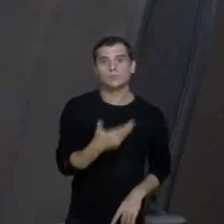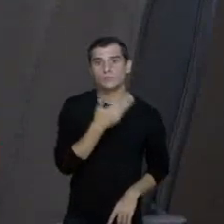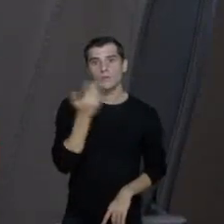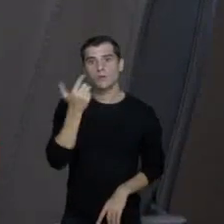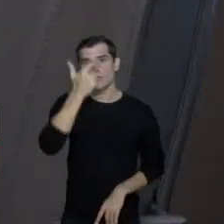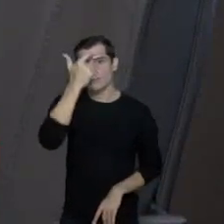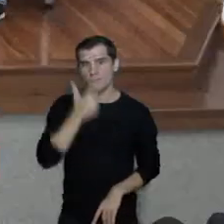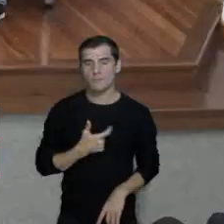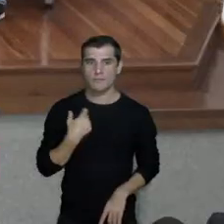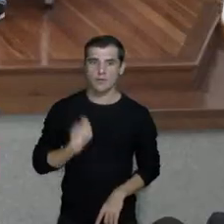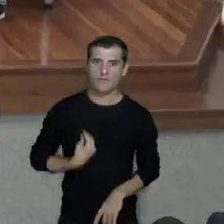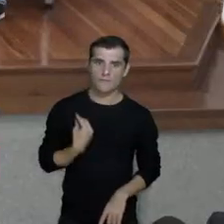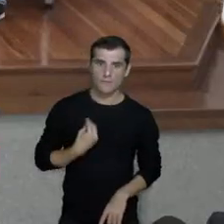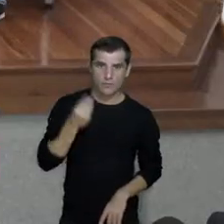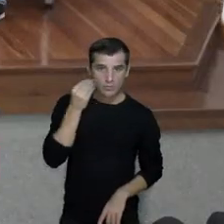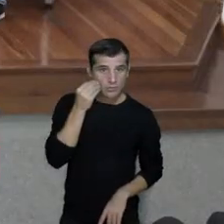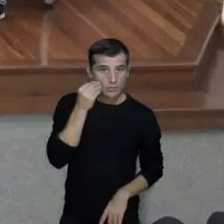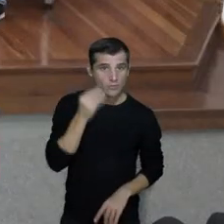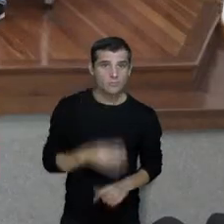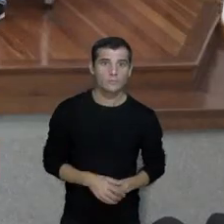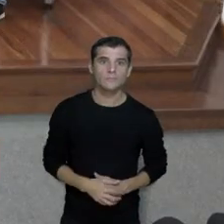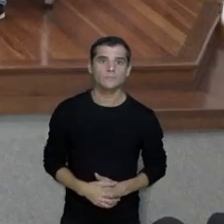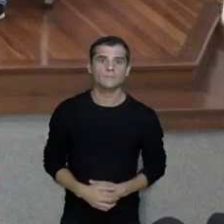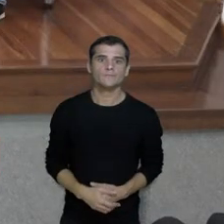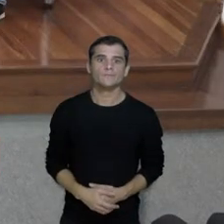eu vou levantar aqui eu acho que vai ficar mais